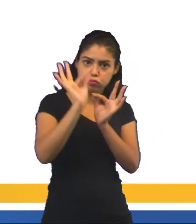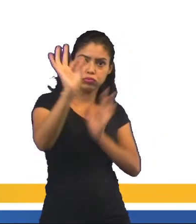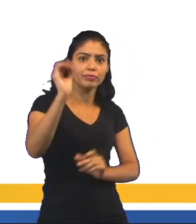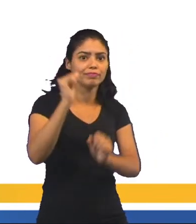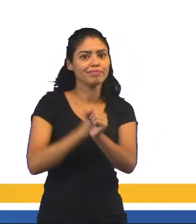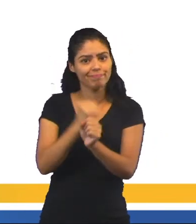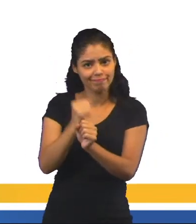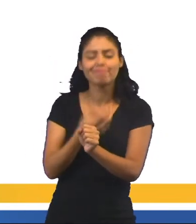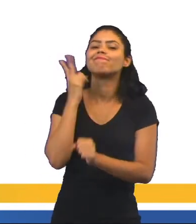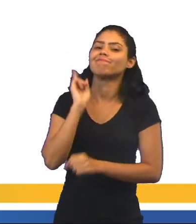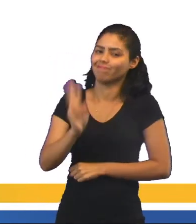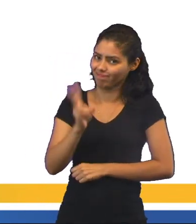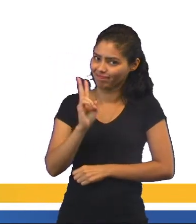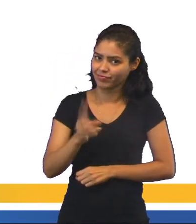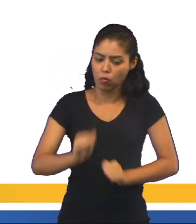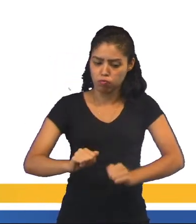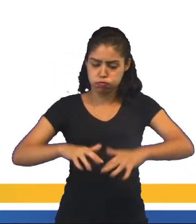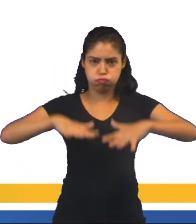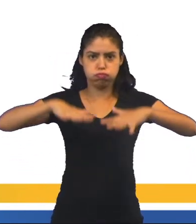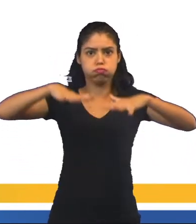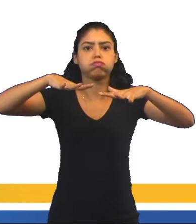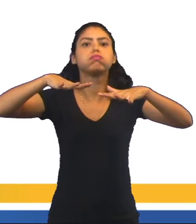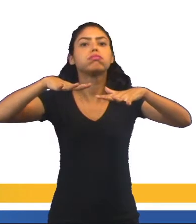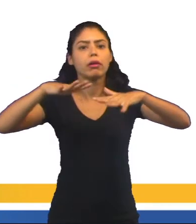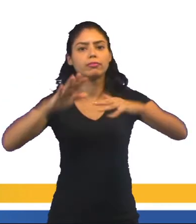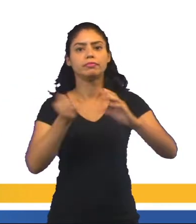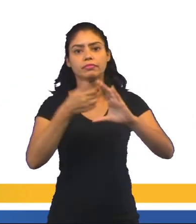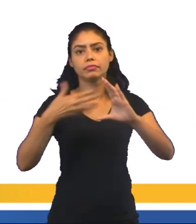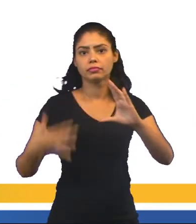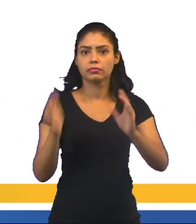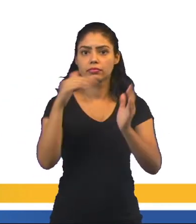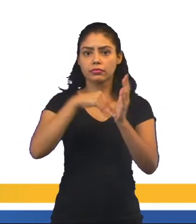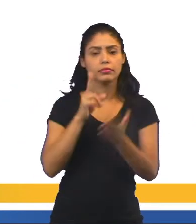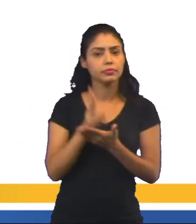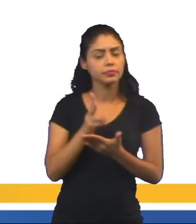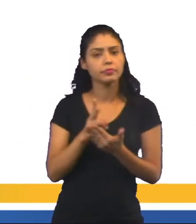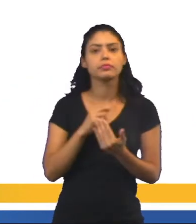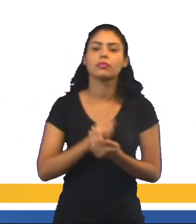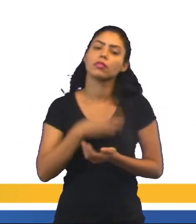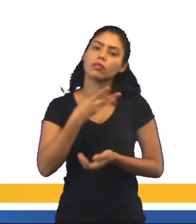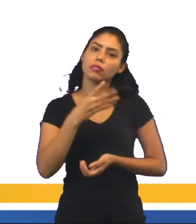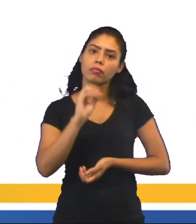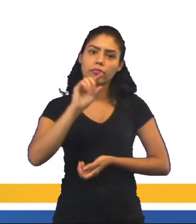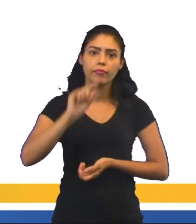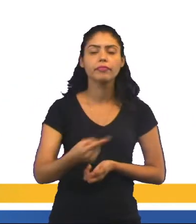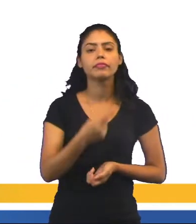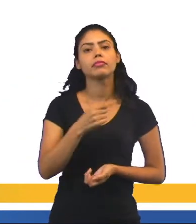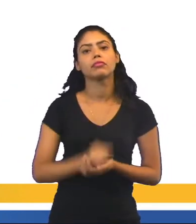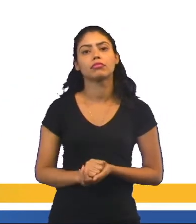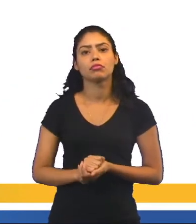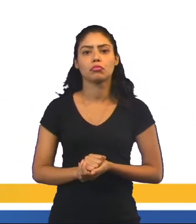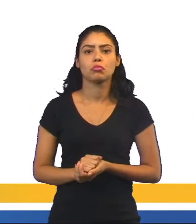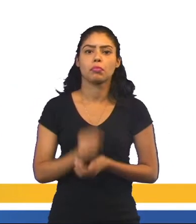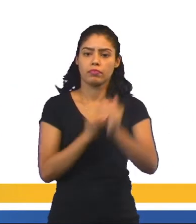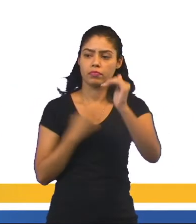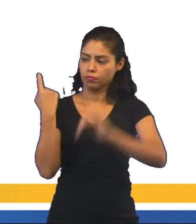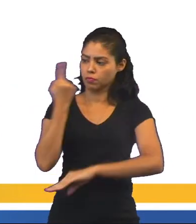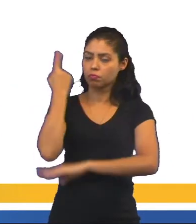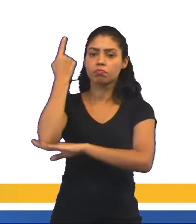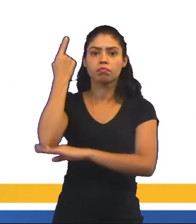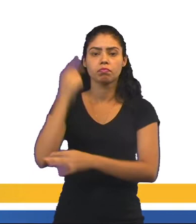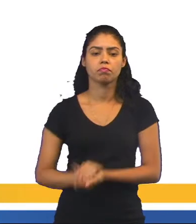ano, caracterizada pela presença de espécies de árvore com até 40 metros de